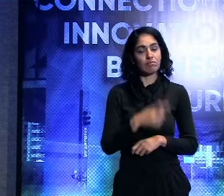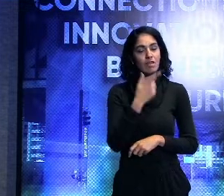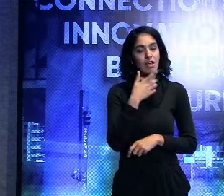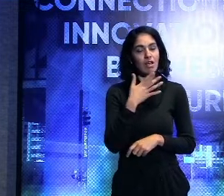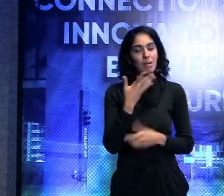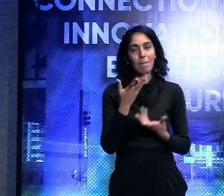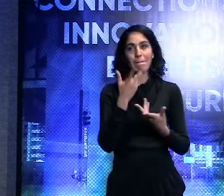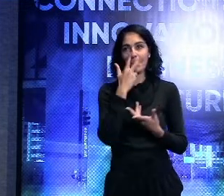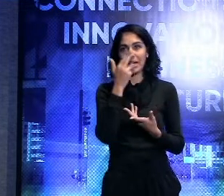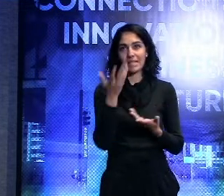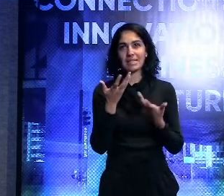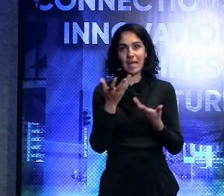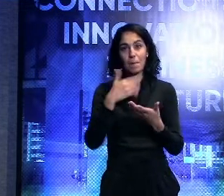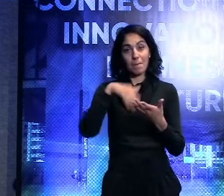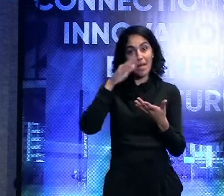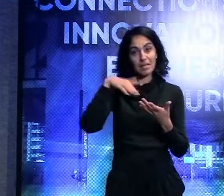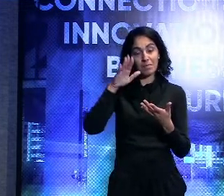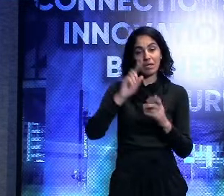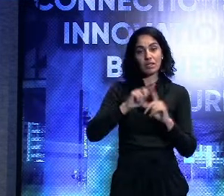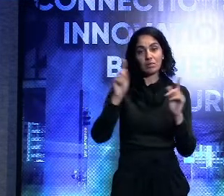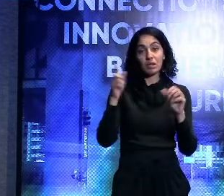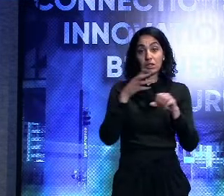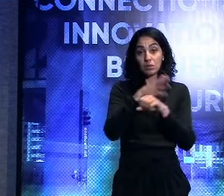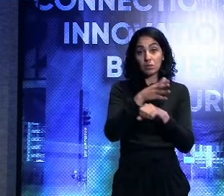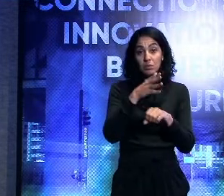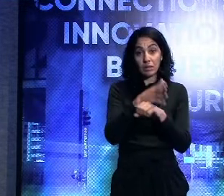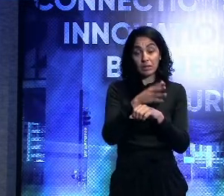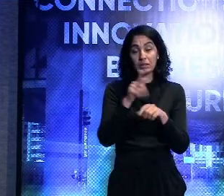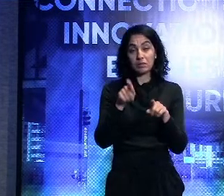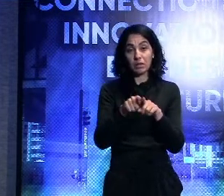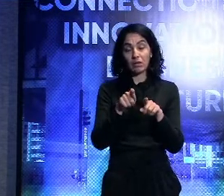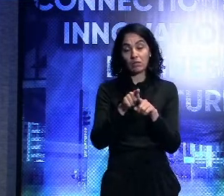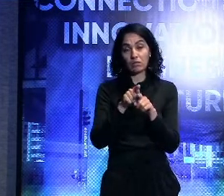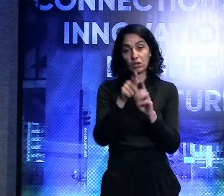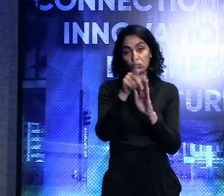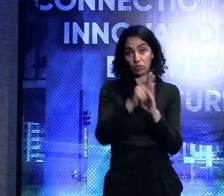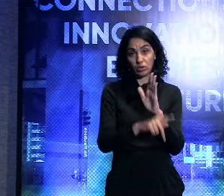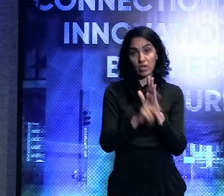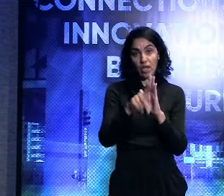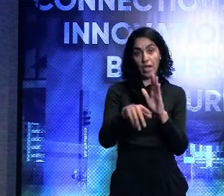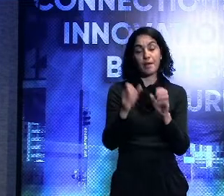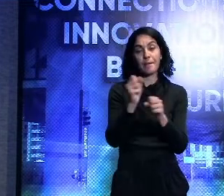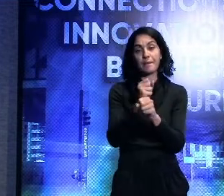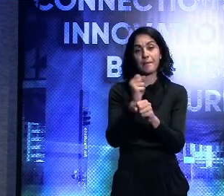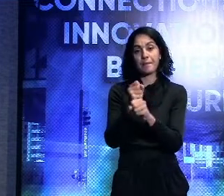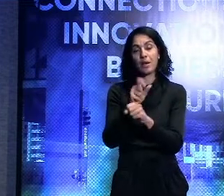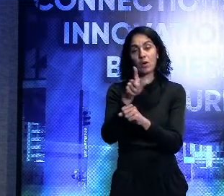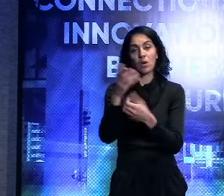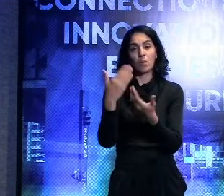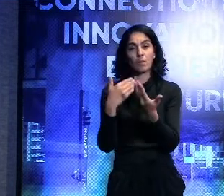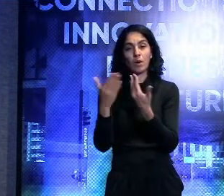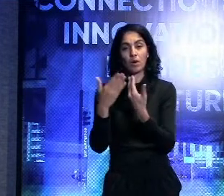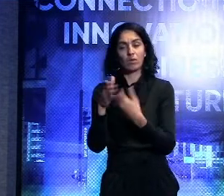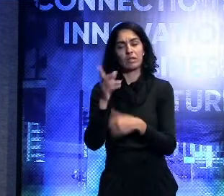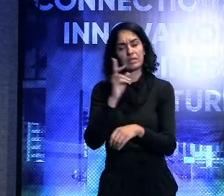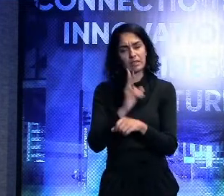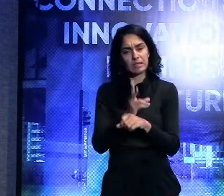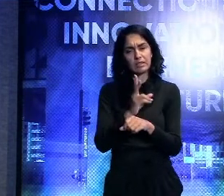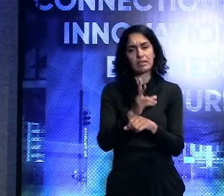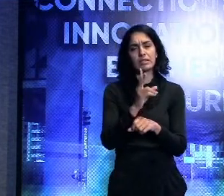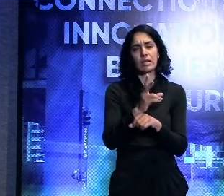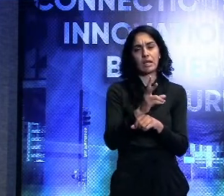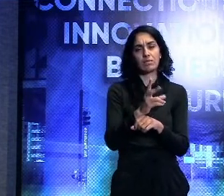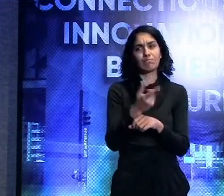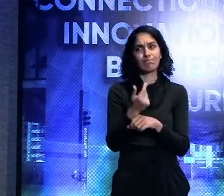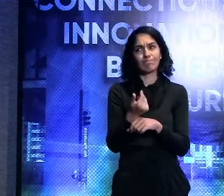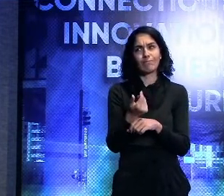tempo, cada vez que eu participava de uma sprint, quando a gente começou a construir isso, era uma conversa que a gente tinha muito frequentemente, ficava aquela pulga atrás da